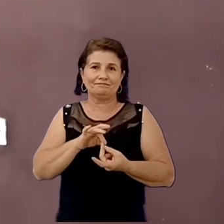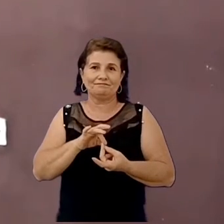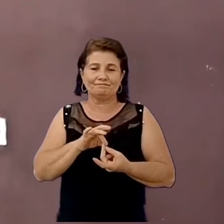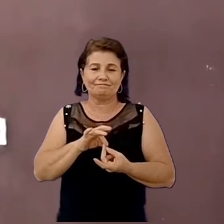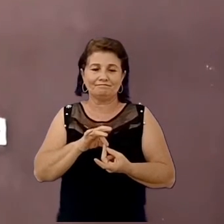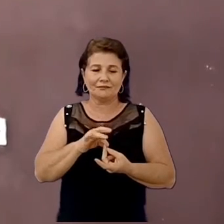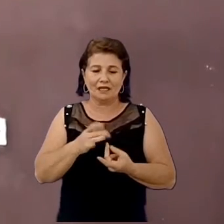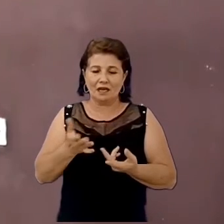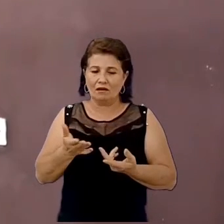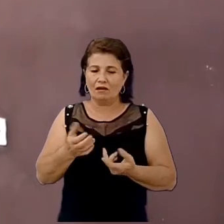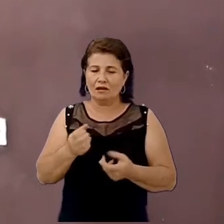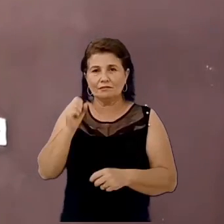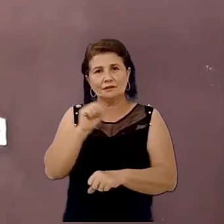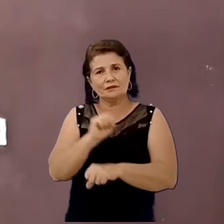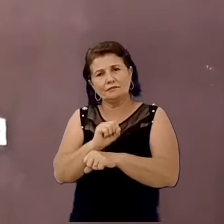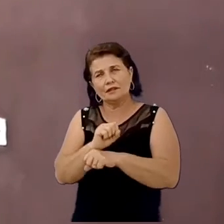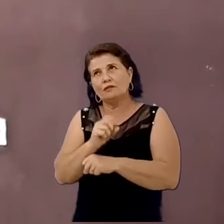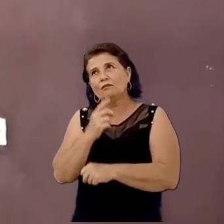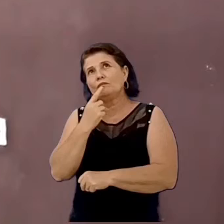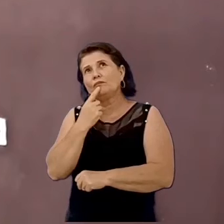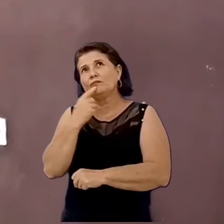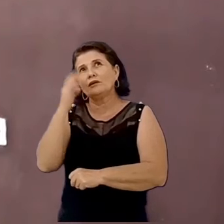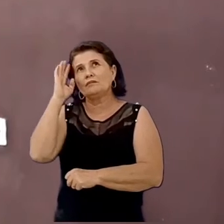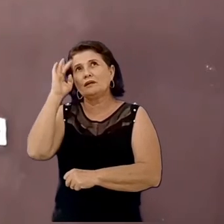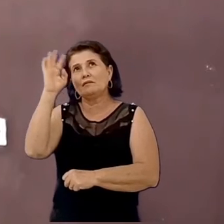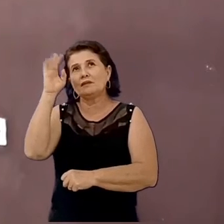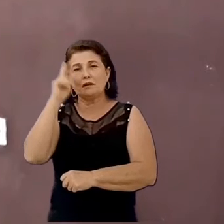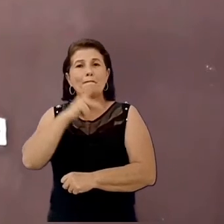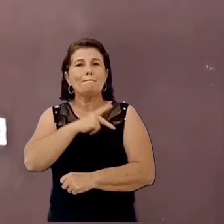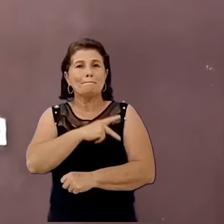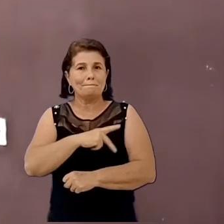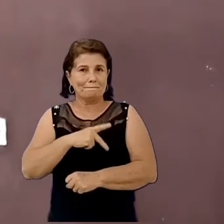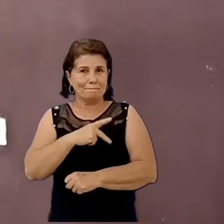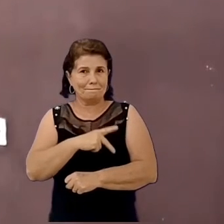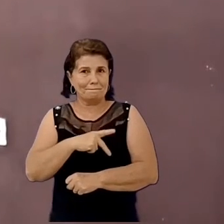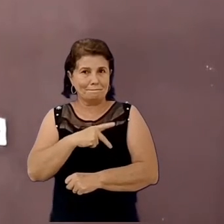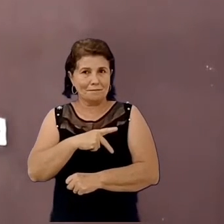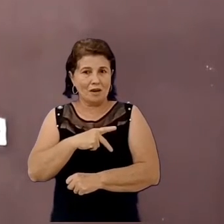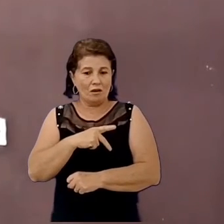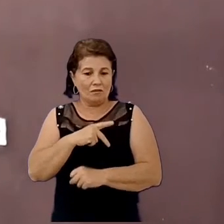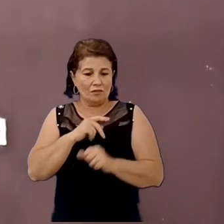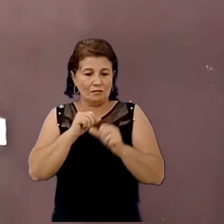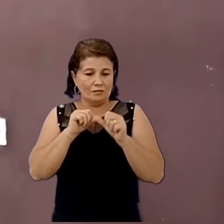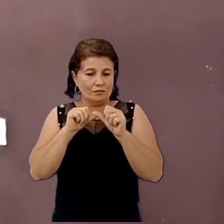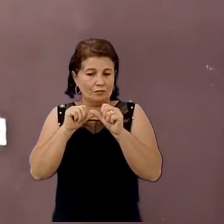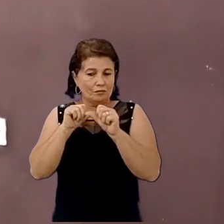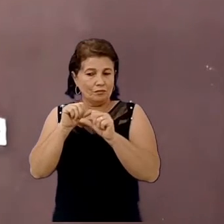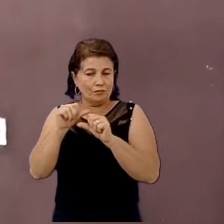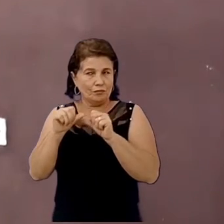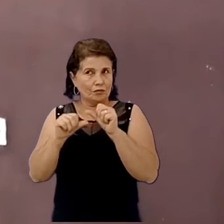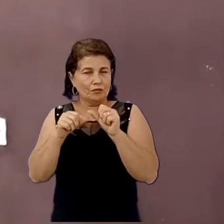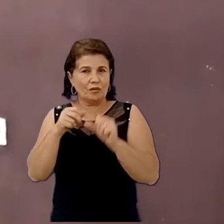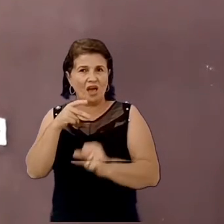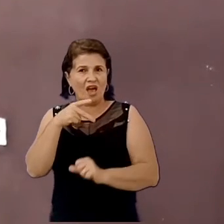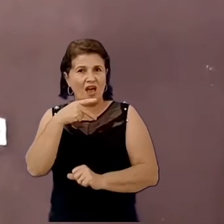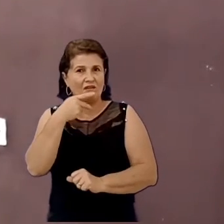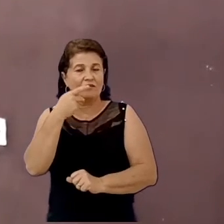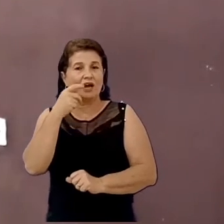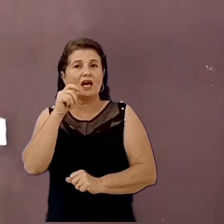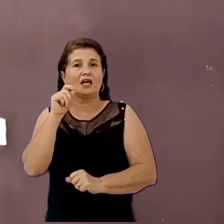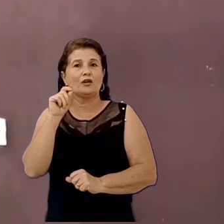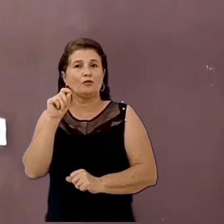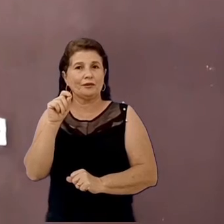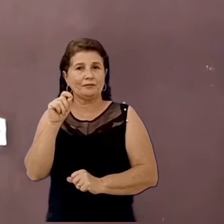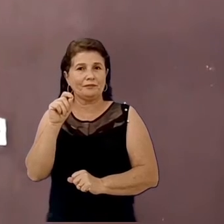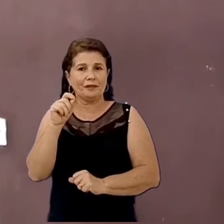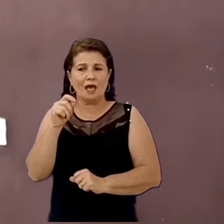Se a gente parar um pouquinho para pensar, Paulo faz uma mudança na fala dele, porque até